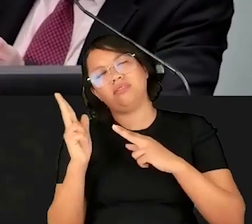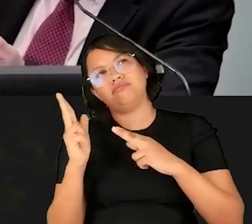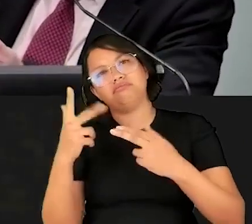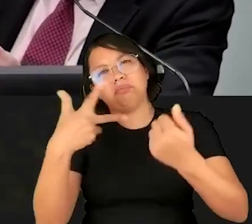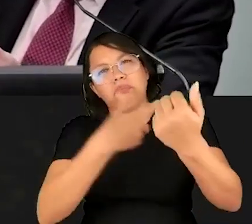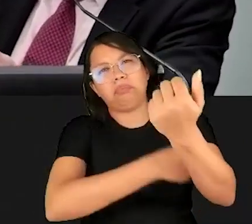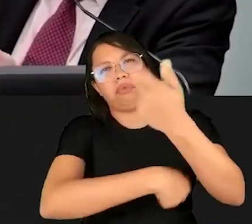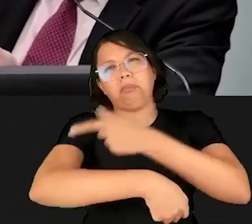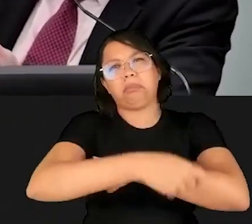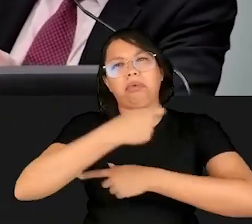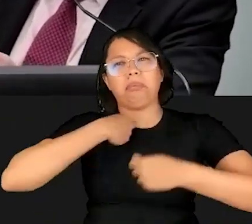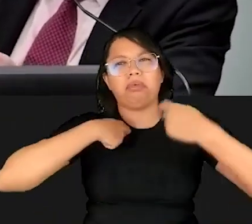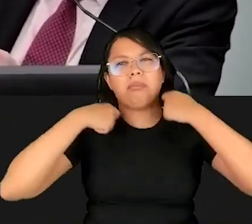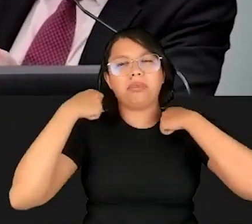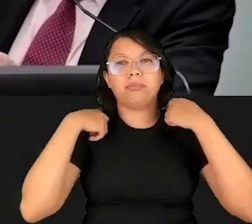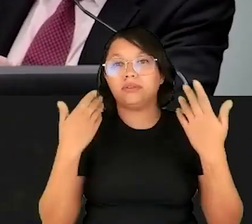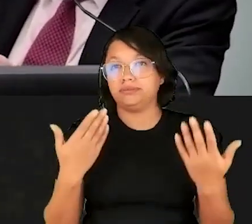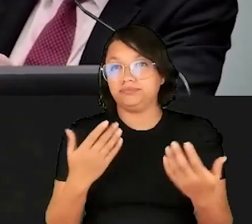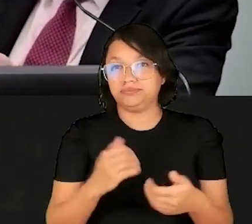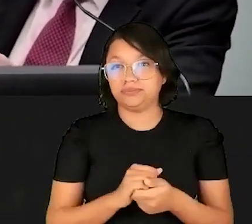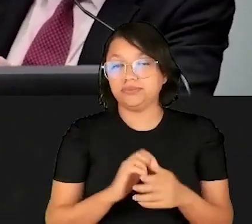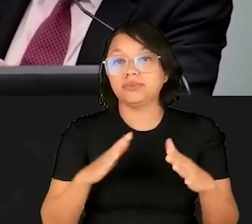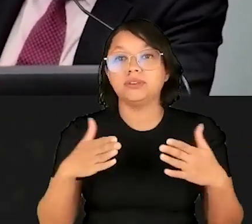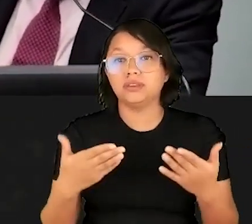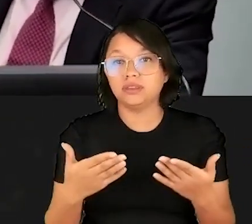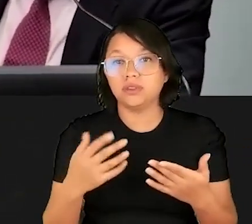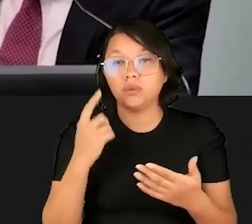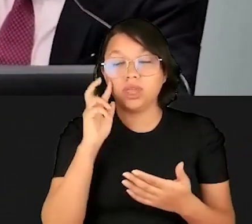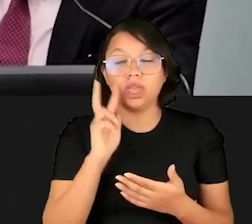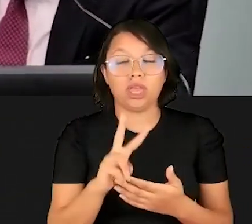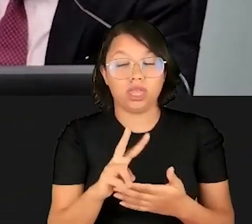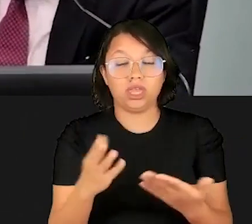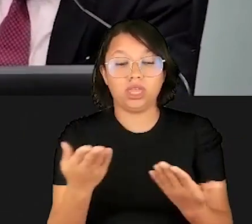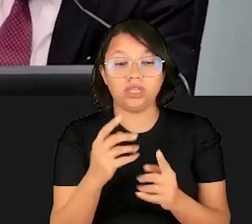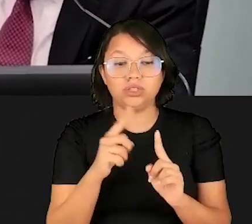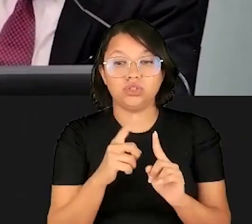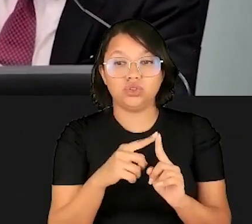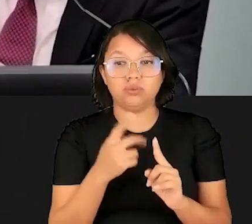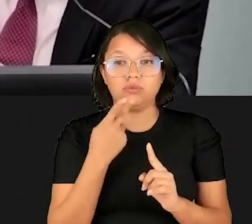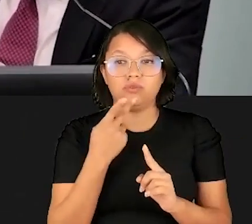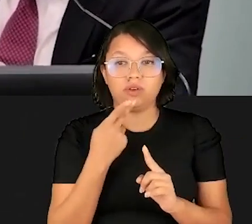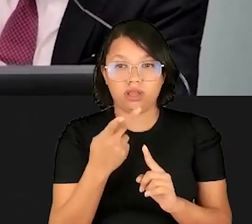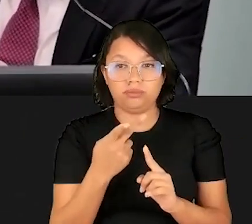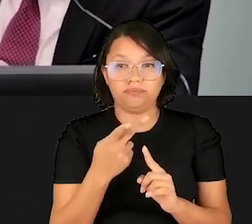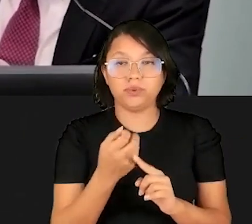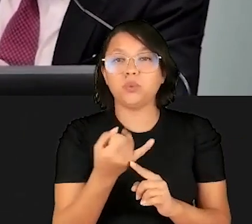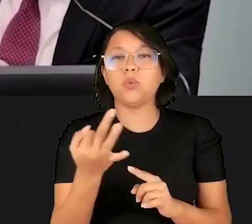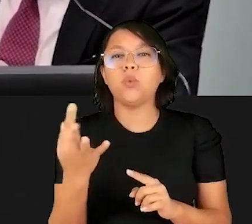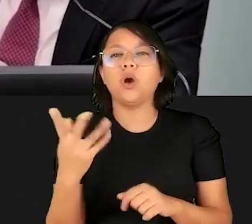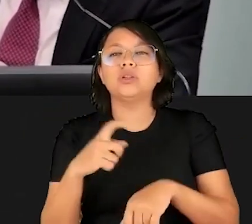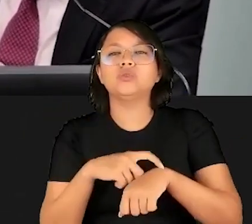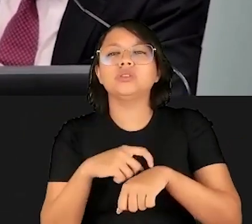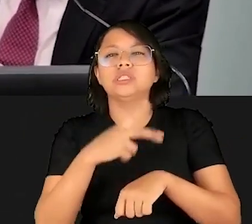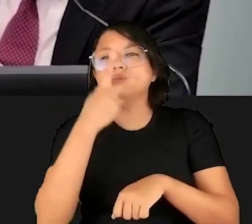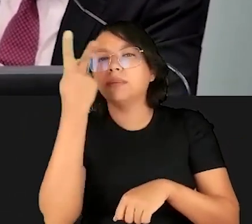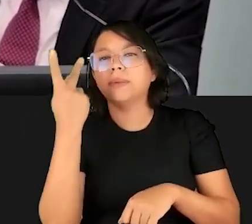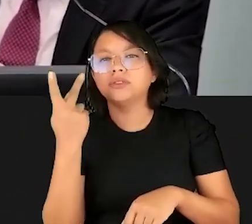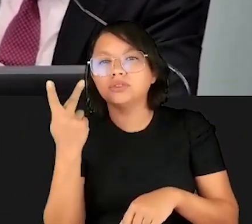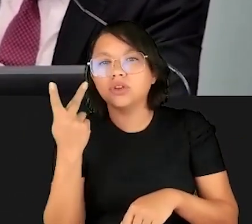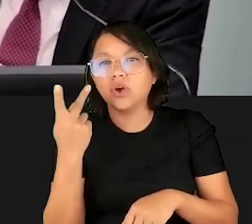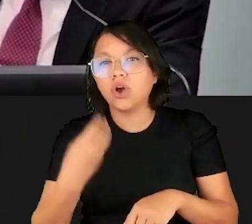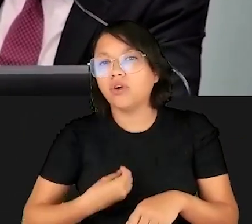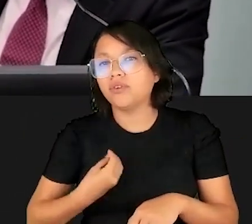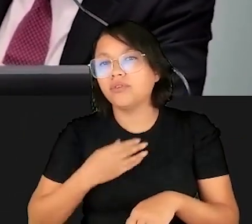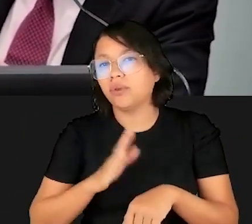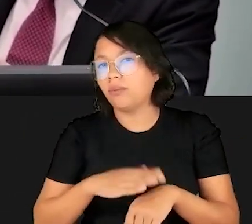paciente ficou a mais vivo e ele desconta eventos que possam ter derrubado a qualidade de vida do